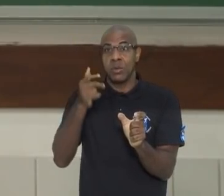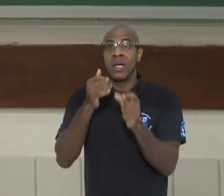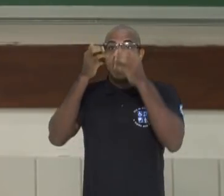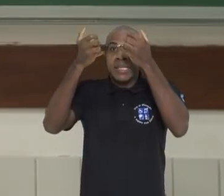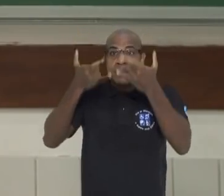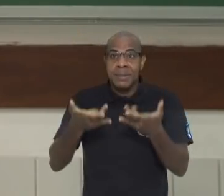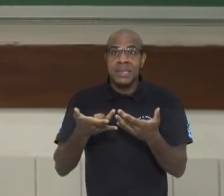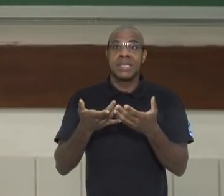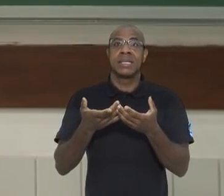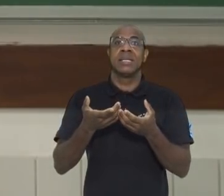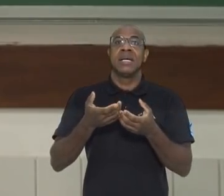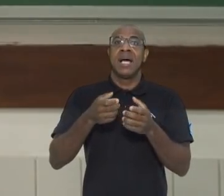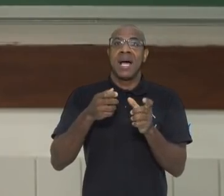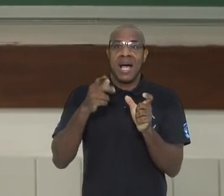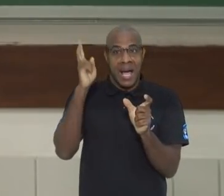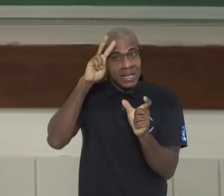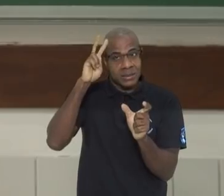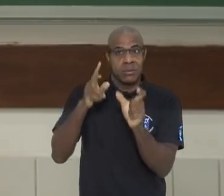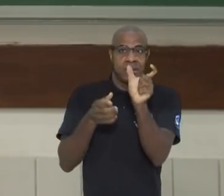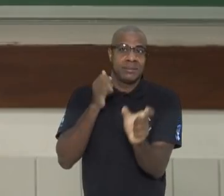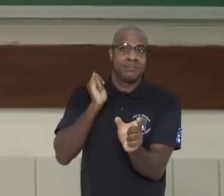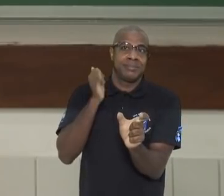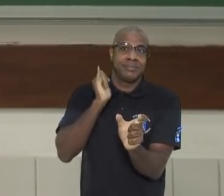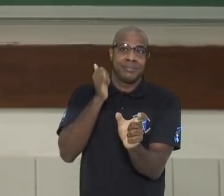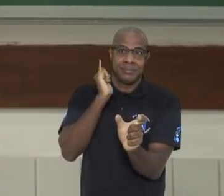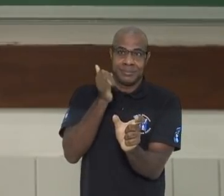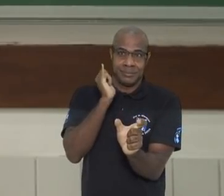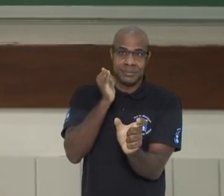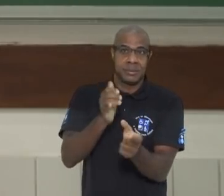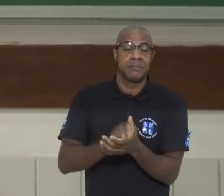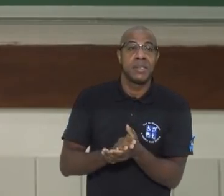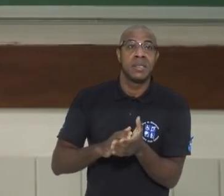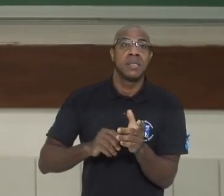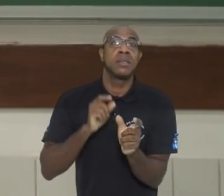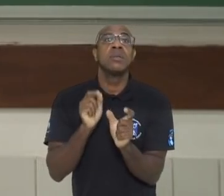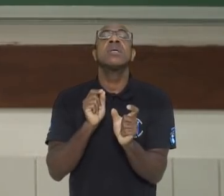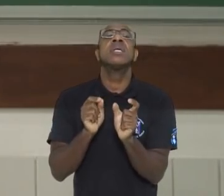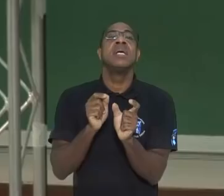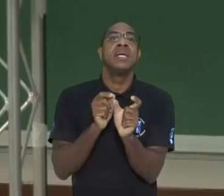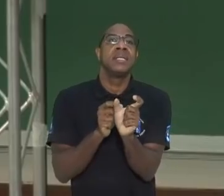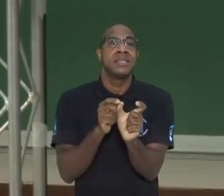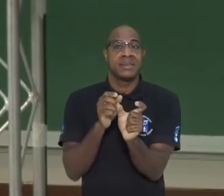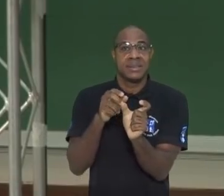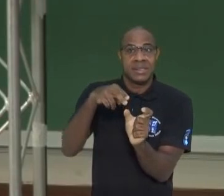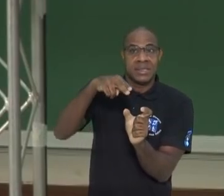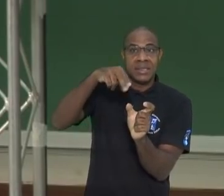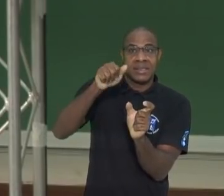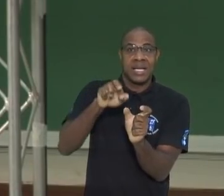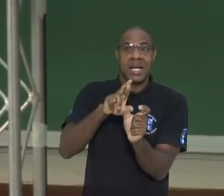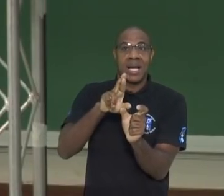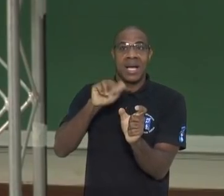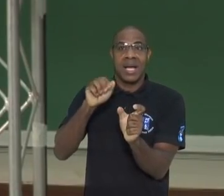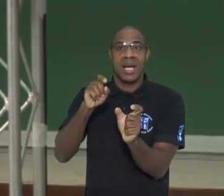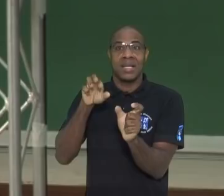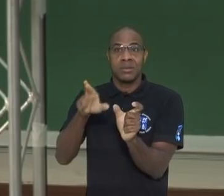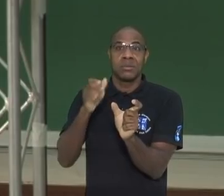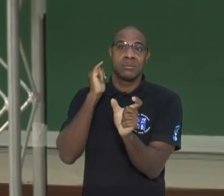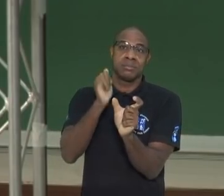a crônica também, vocês se recordam. Então, o que é o narrador? O narrador é quem nos conta a